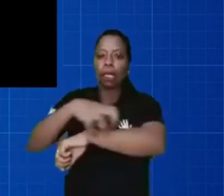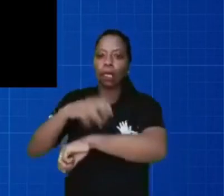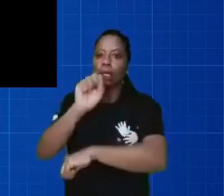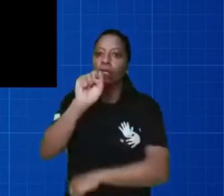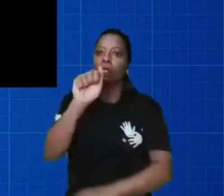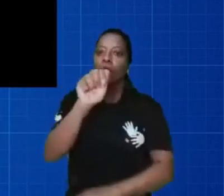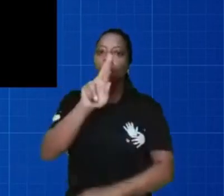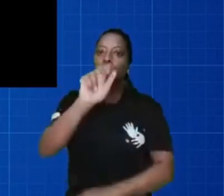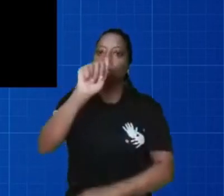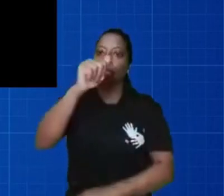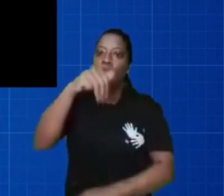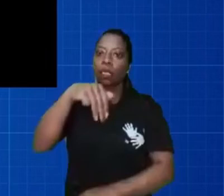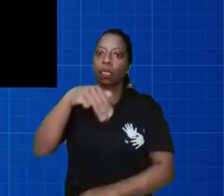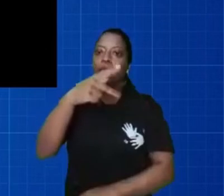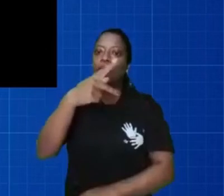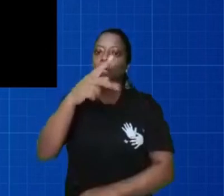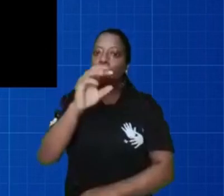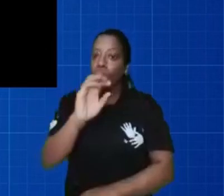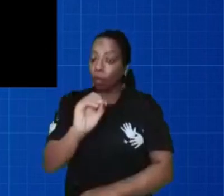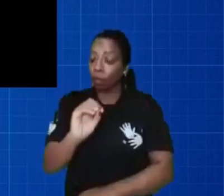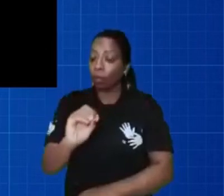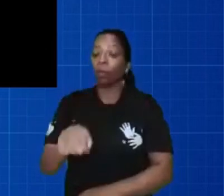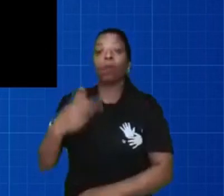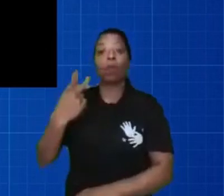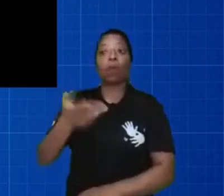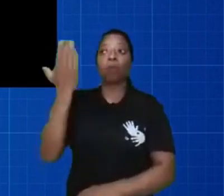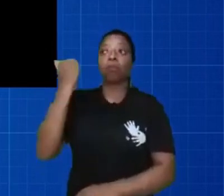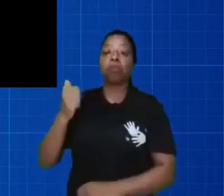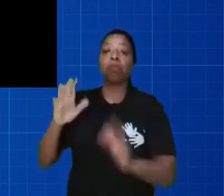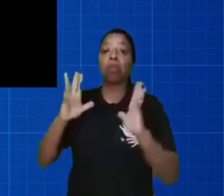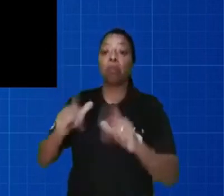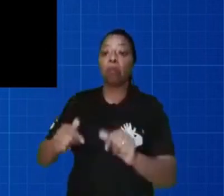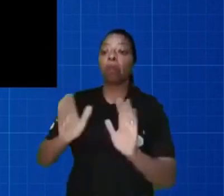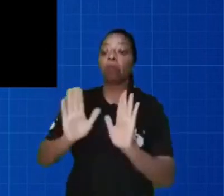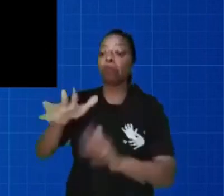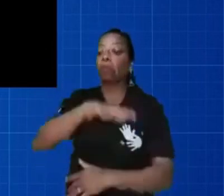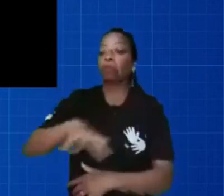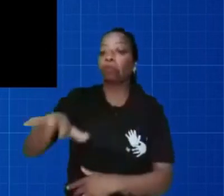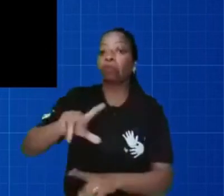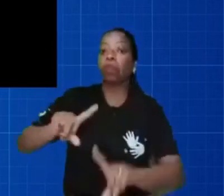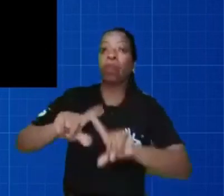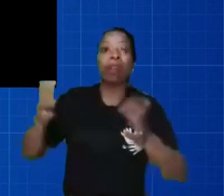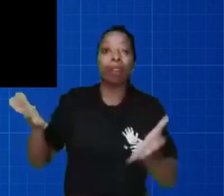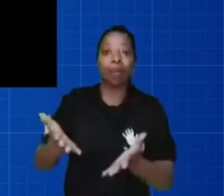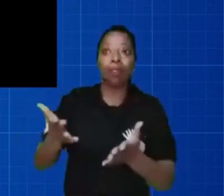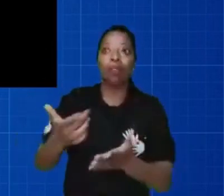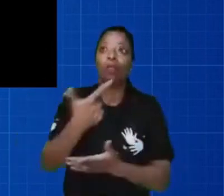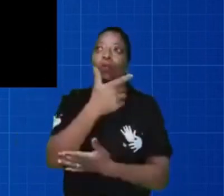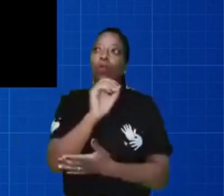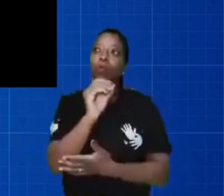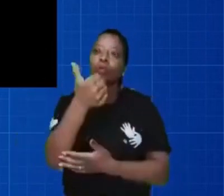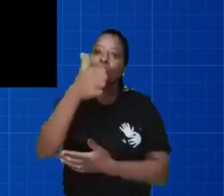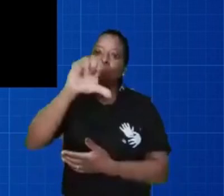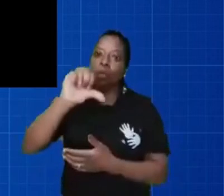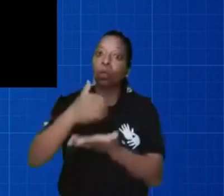tem campanha de vacinação frequente e tem que vacinar mesmo, tem que deixar em dia. A vacina não é só para criança. Os